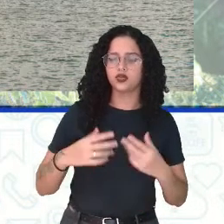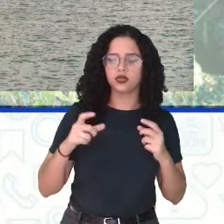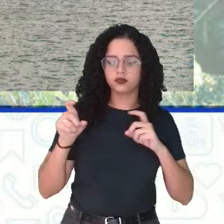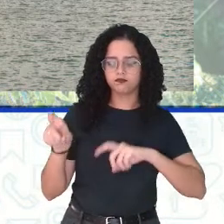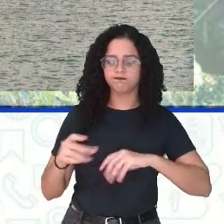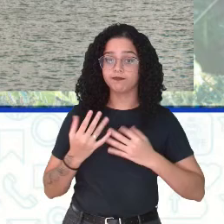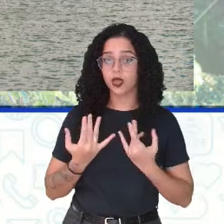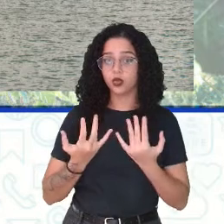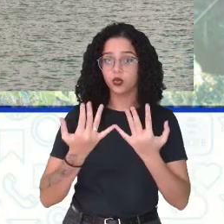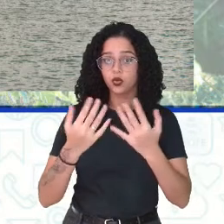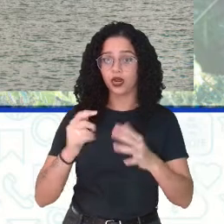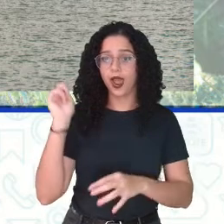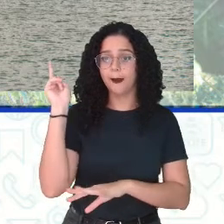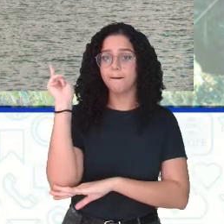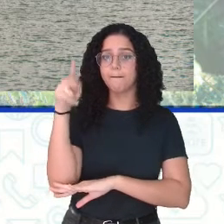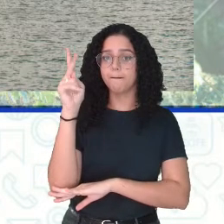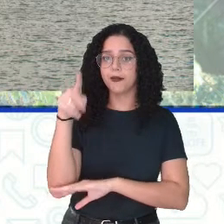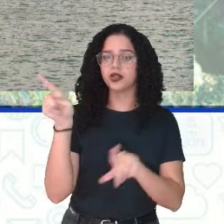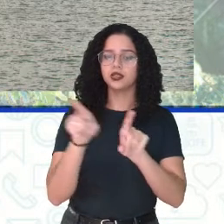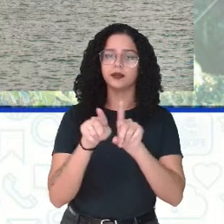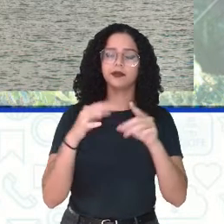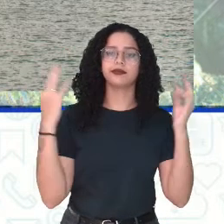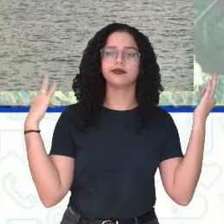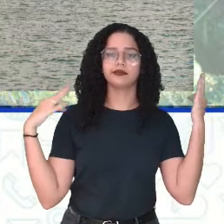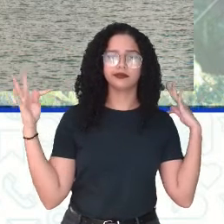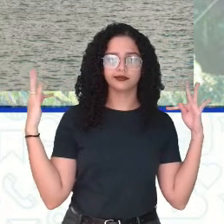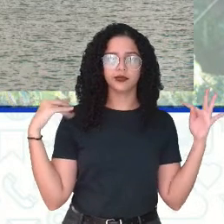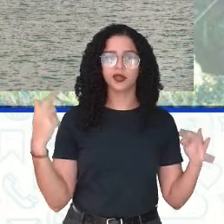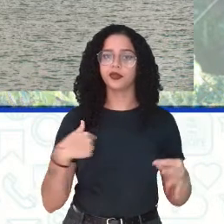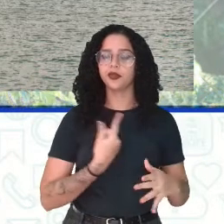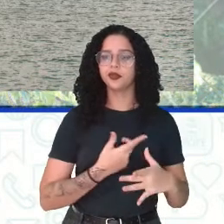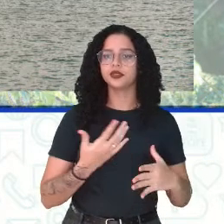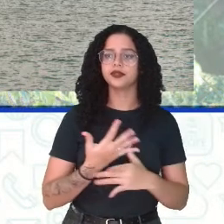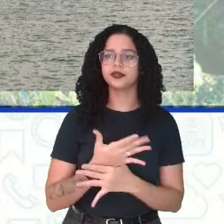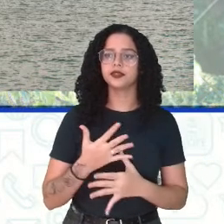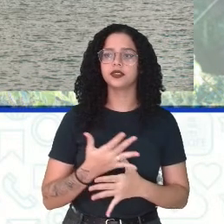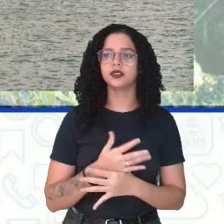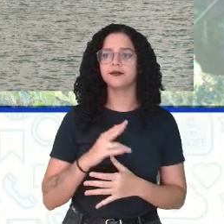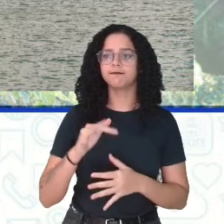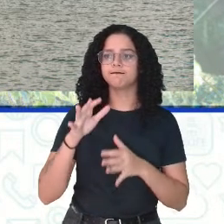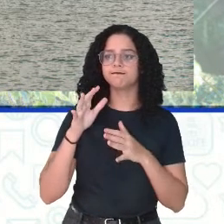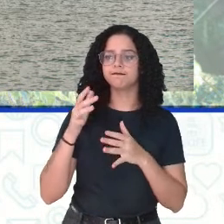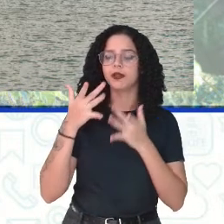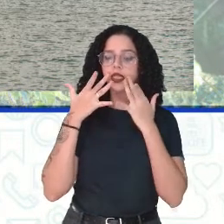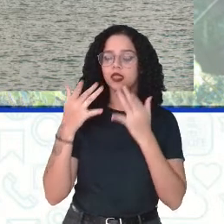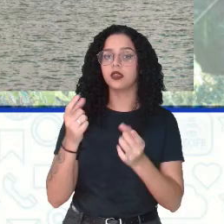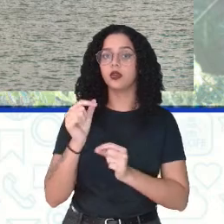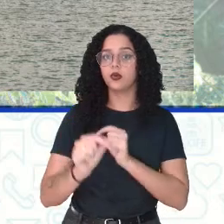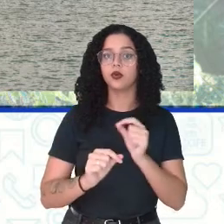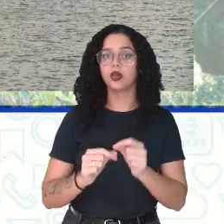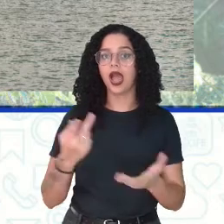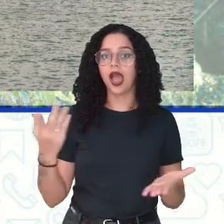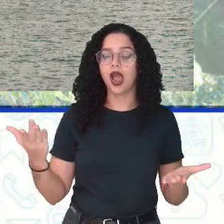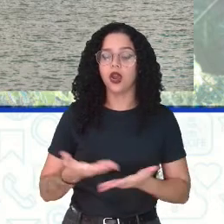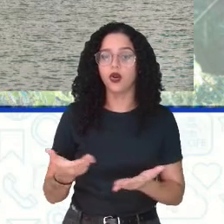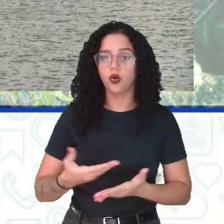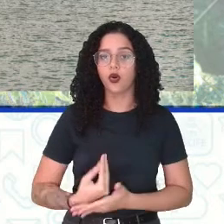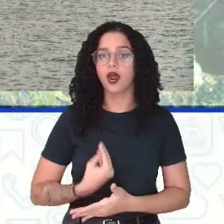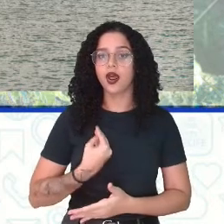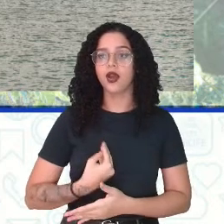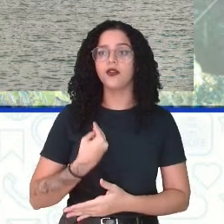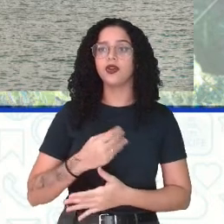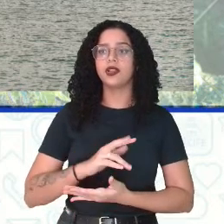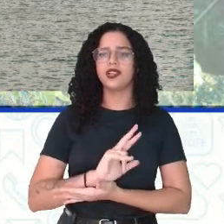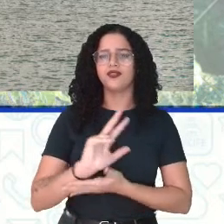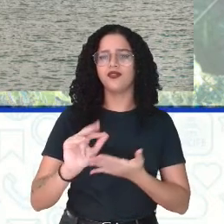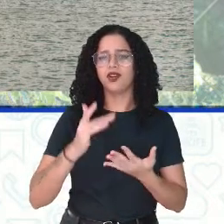a pesca e até o turismo. Então, a nossa cidade, a gente vai atentar diretamente ao quê? Ao que é de imediato, a vida de